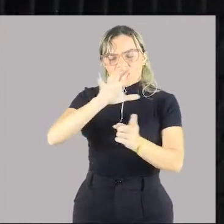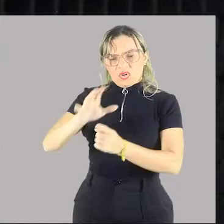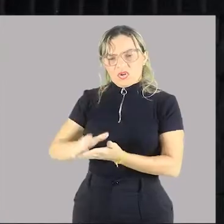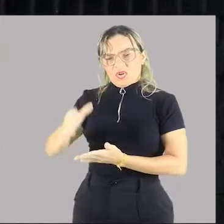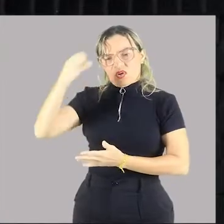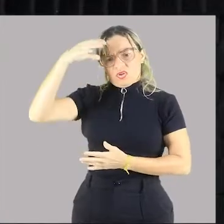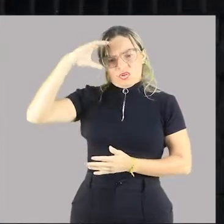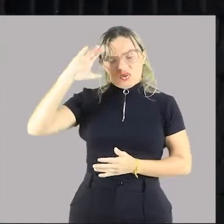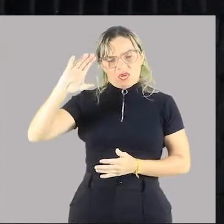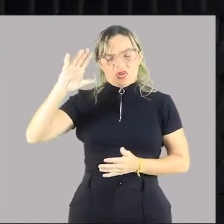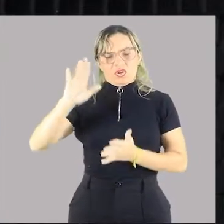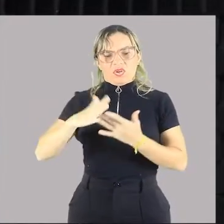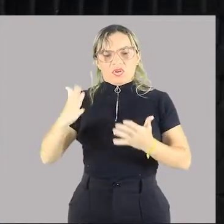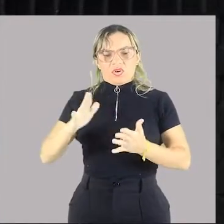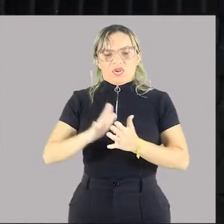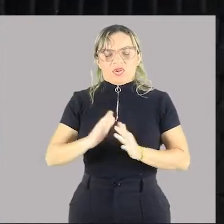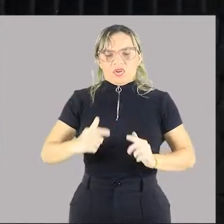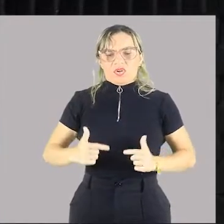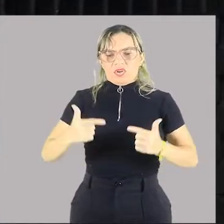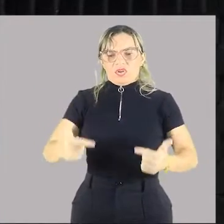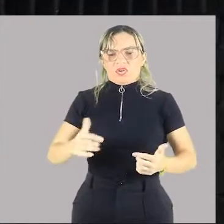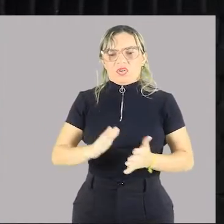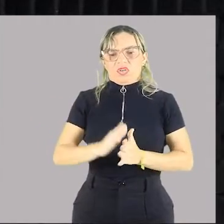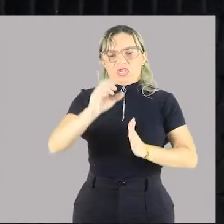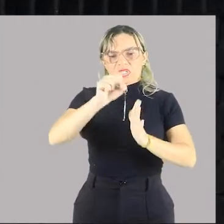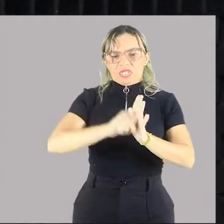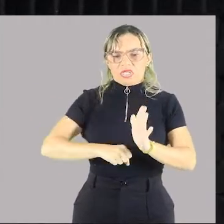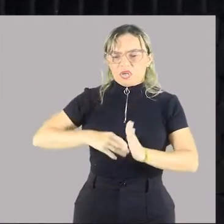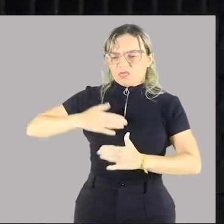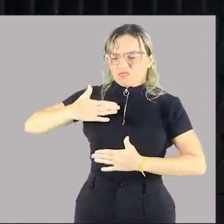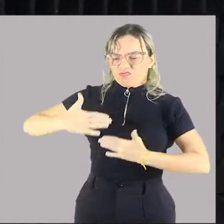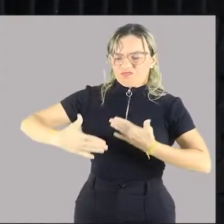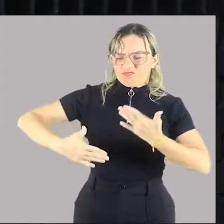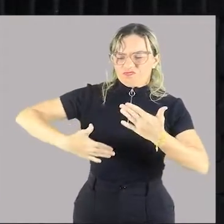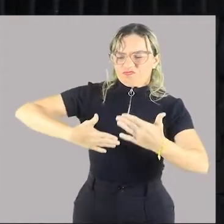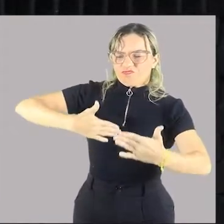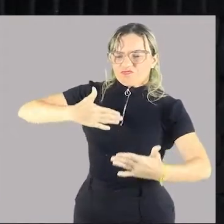vários movimentos de resistência, séculos